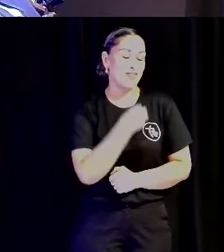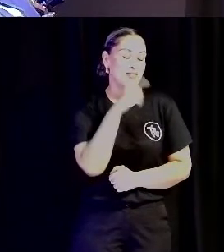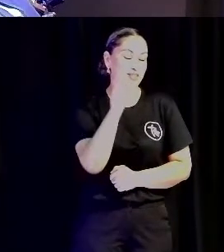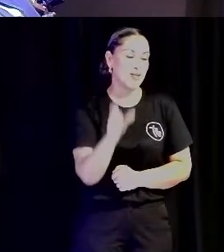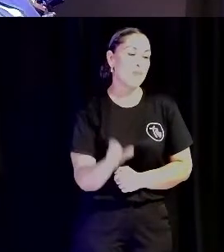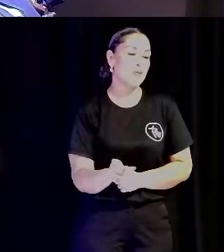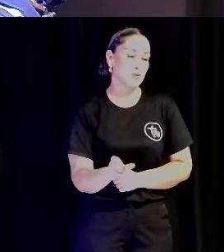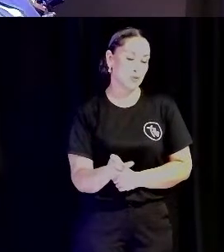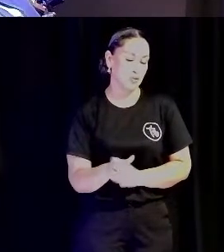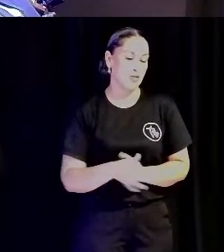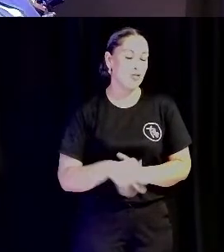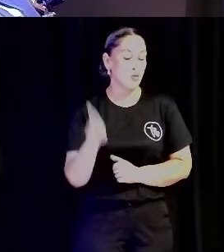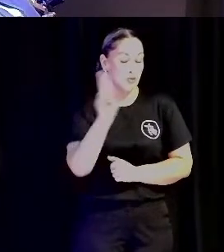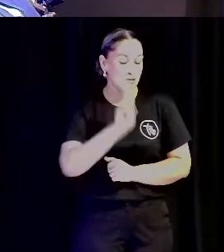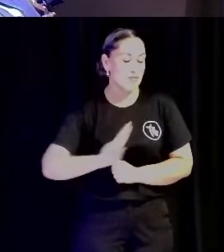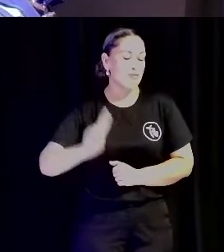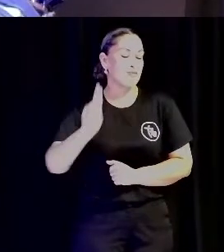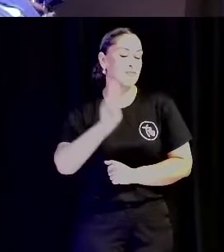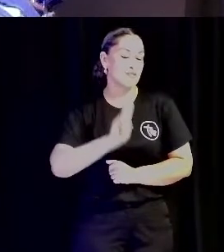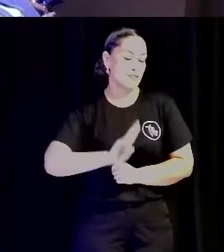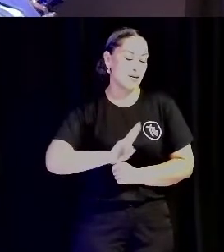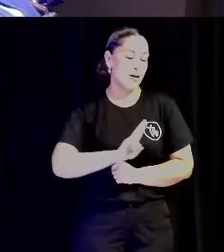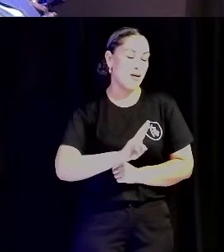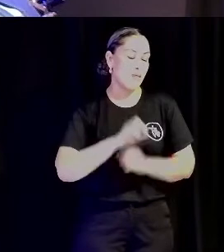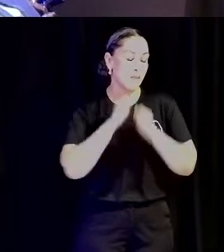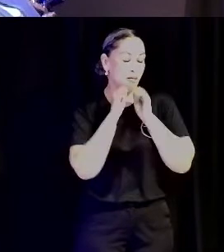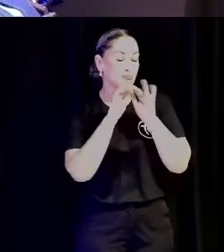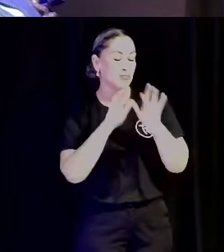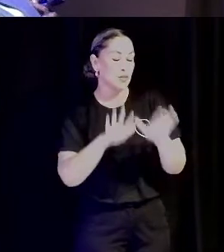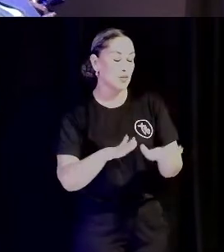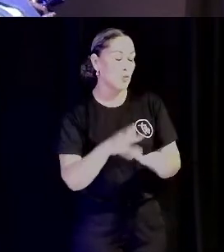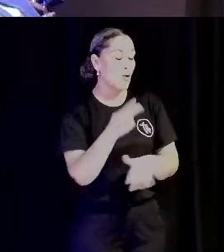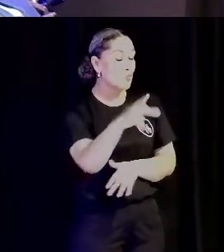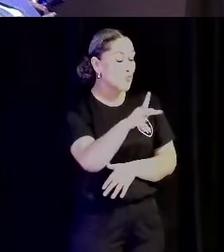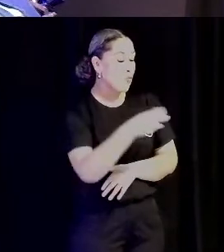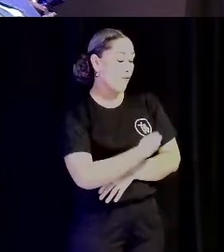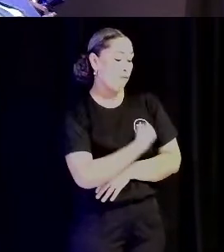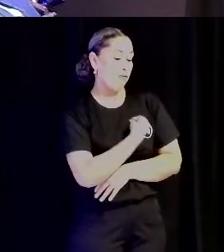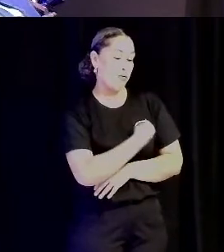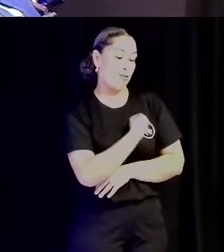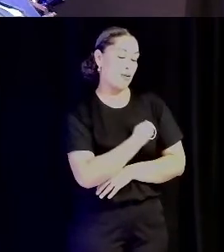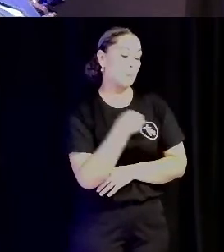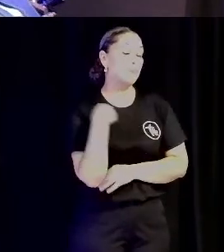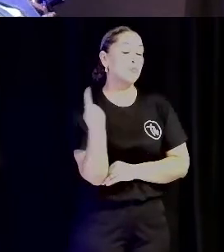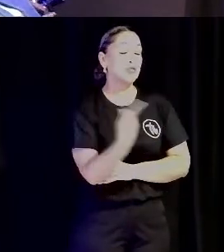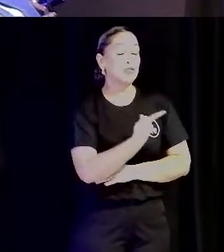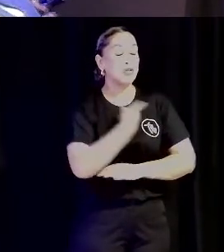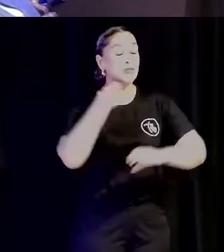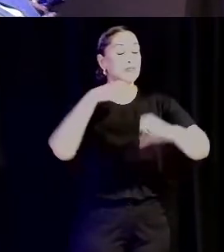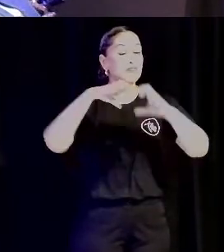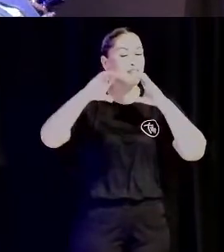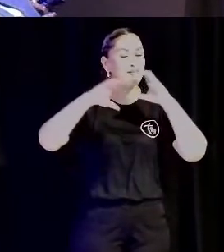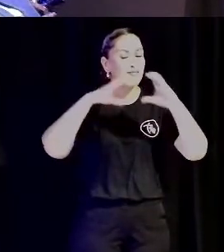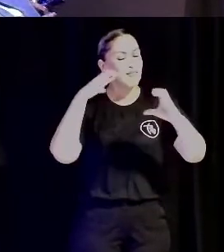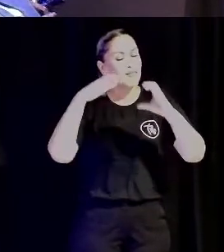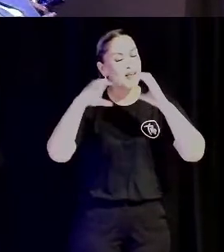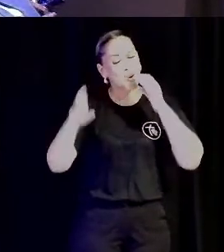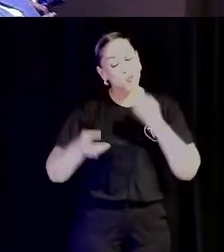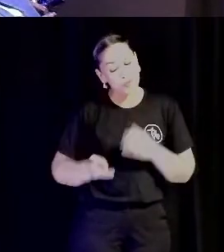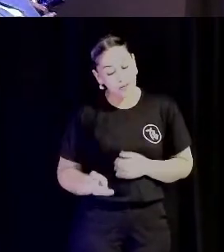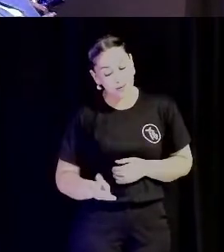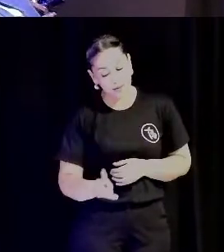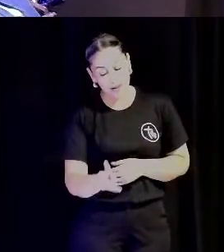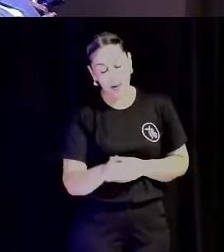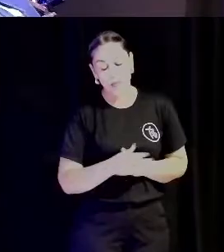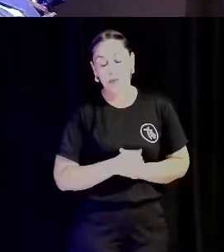como instrumento de Deus em sua vida. Nós cantamos muitas vezes uma